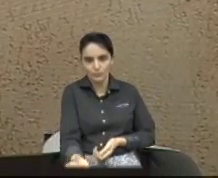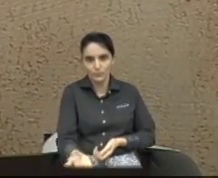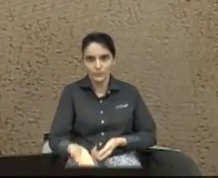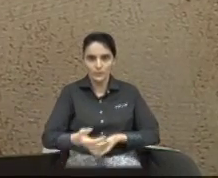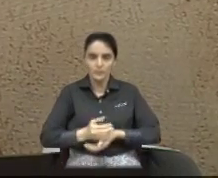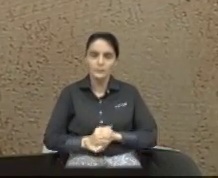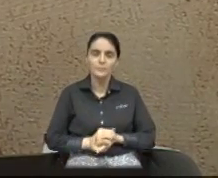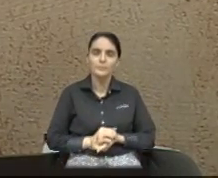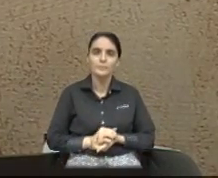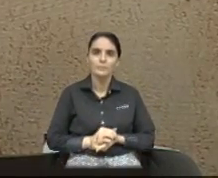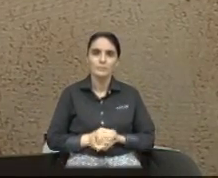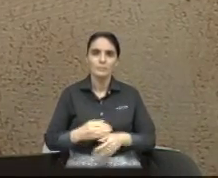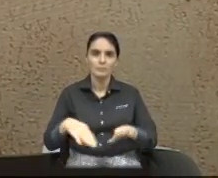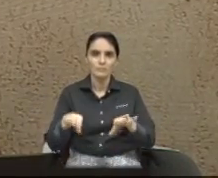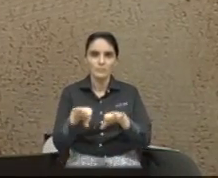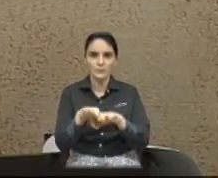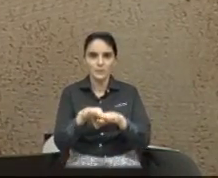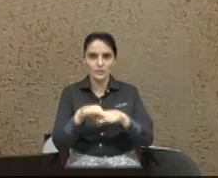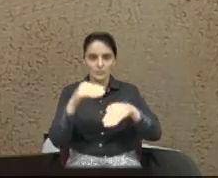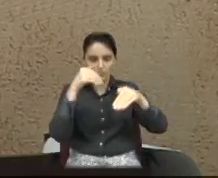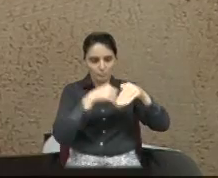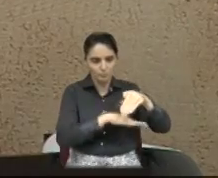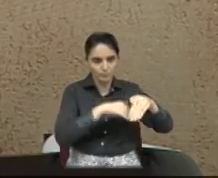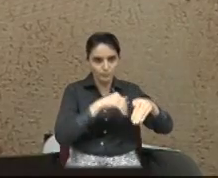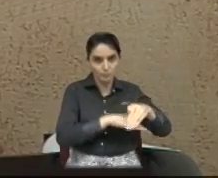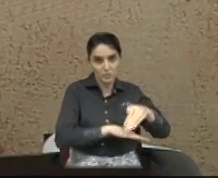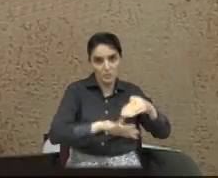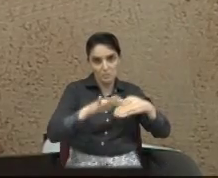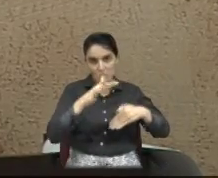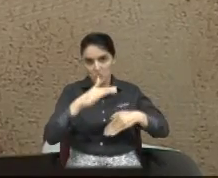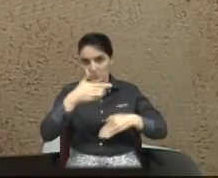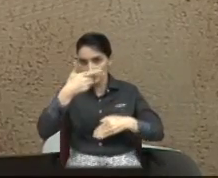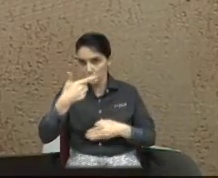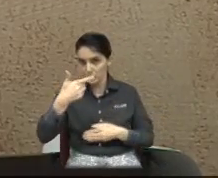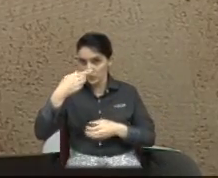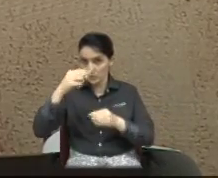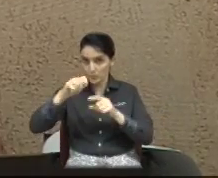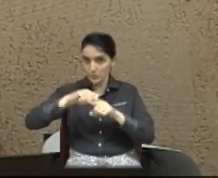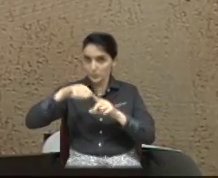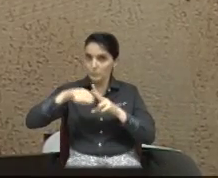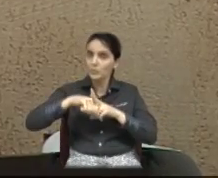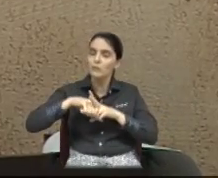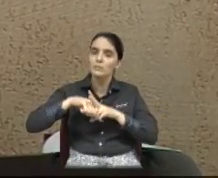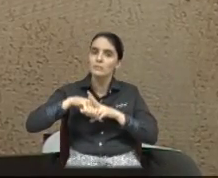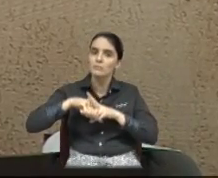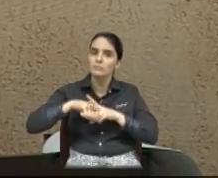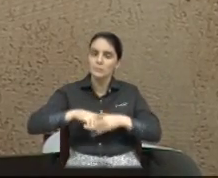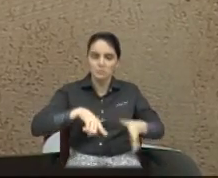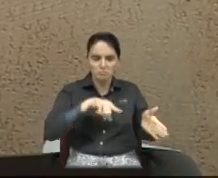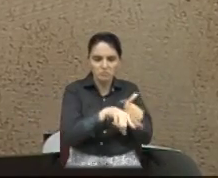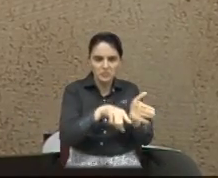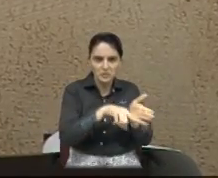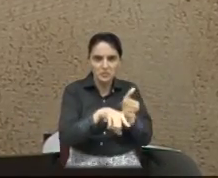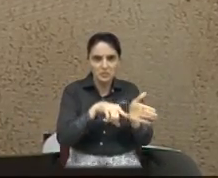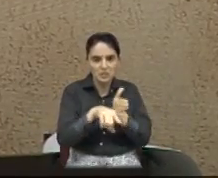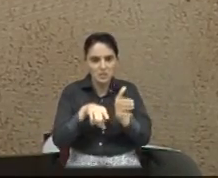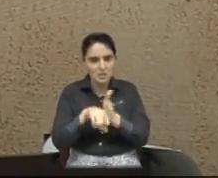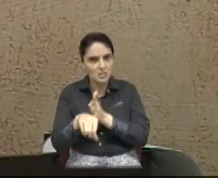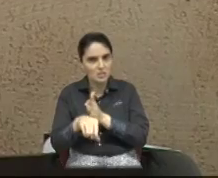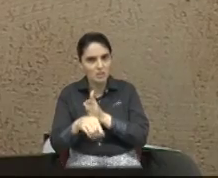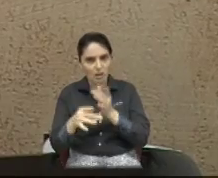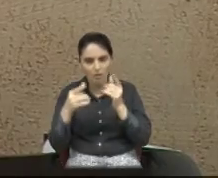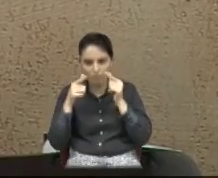sobre o local e com reservas para pelo menos 2 meses. Ações fiscalizatórias e punitivas devem